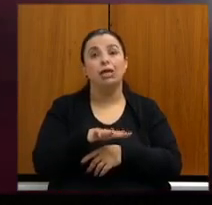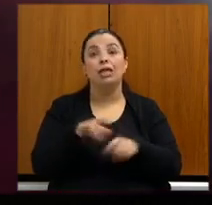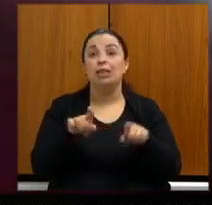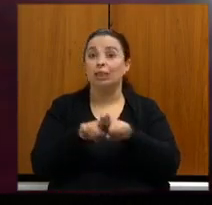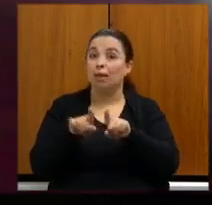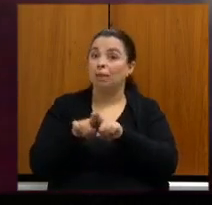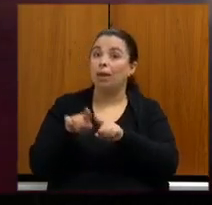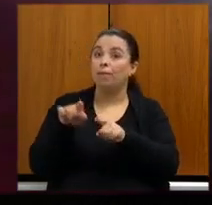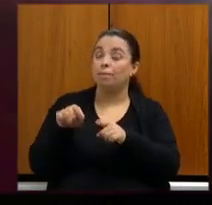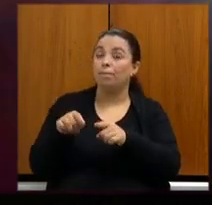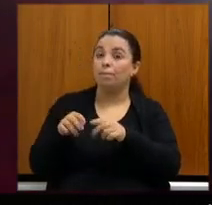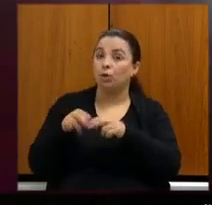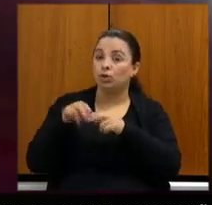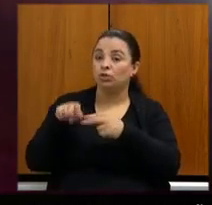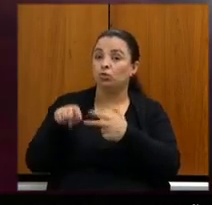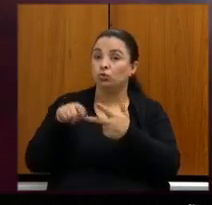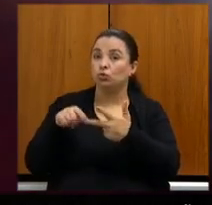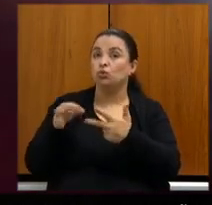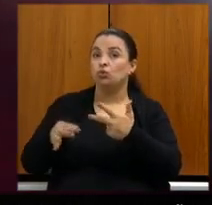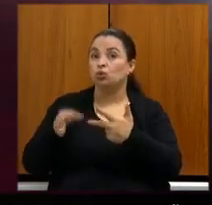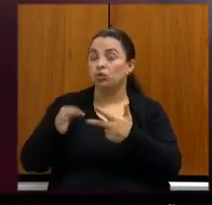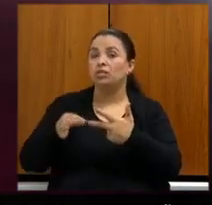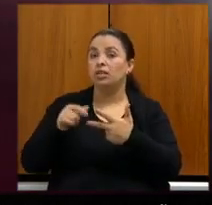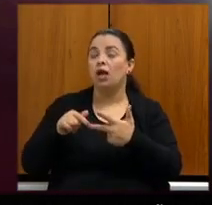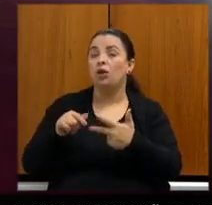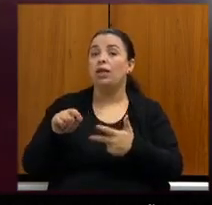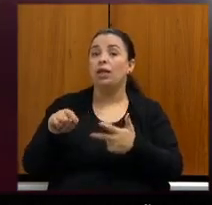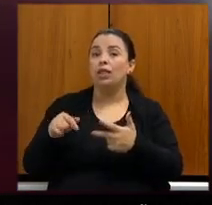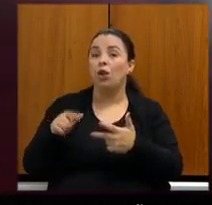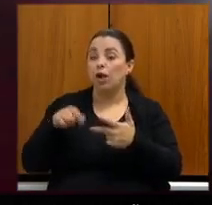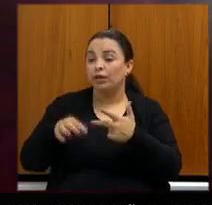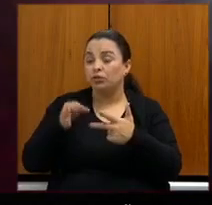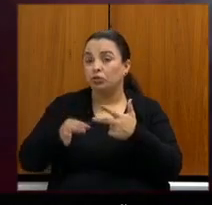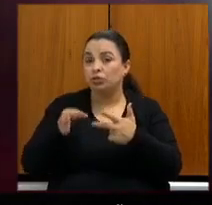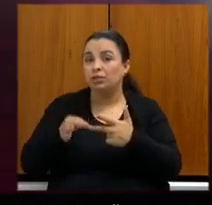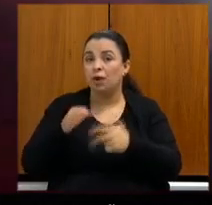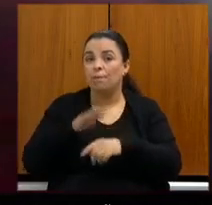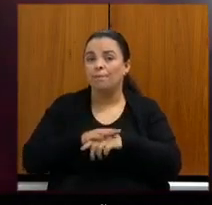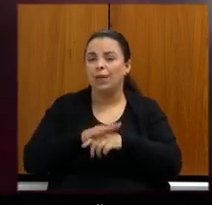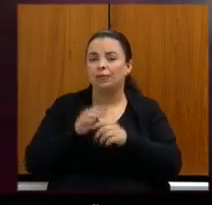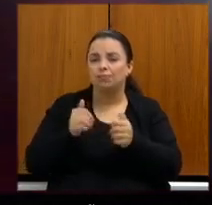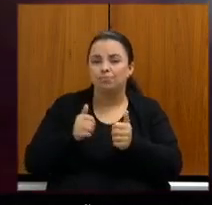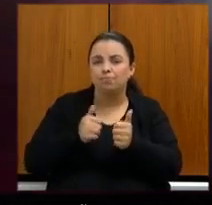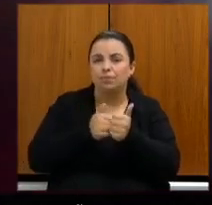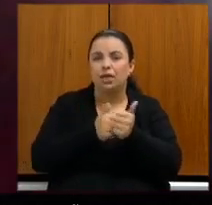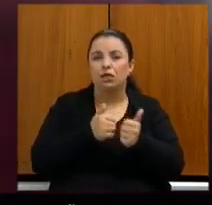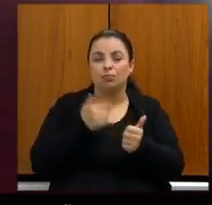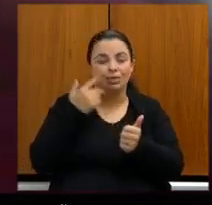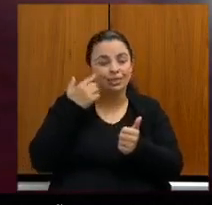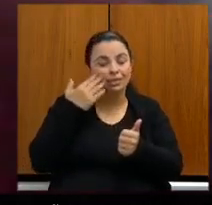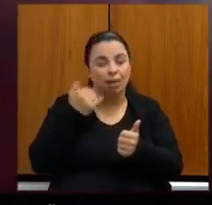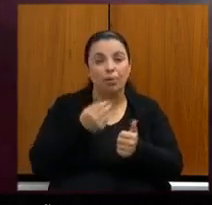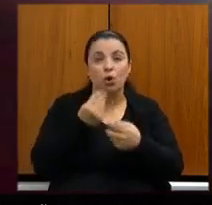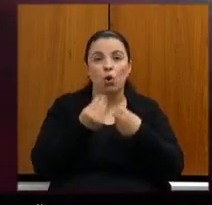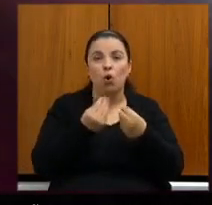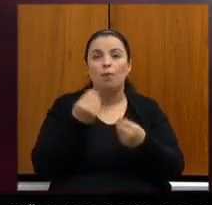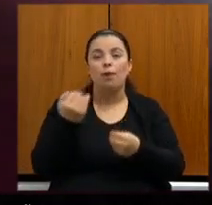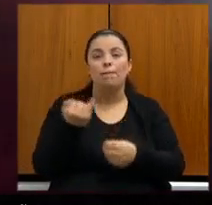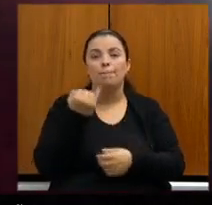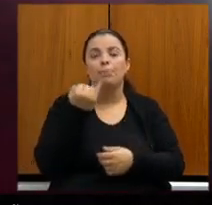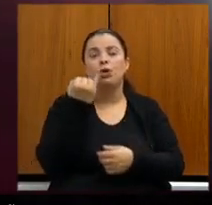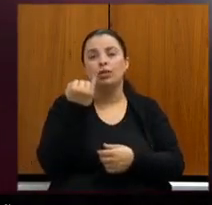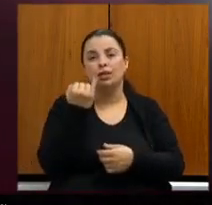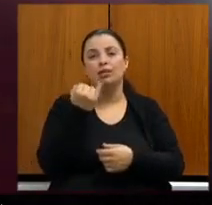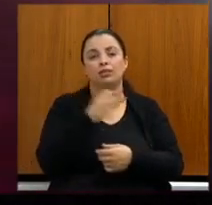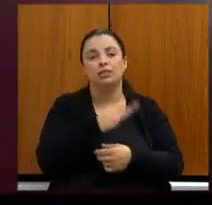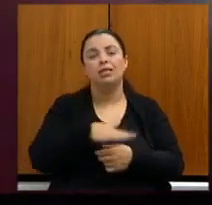sabe então aproximar mais o poder judiciário para mostrar a importância desse instrumento na resolução desses